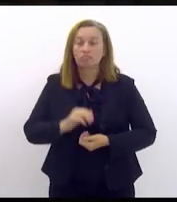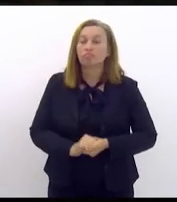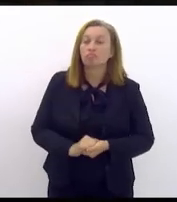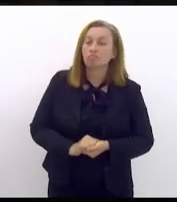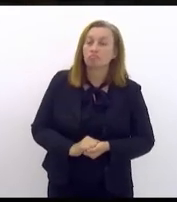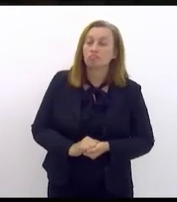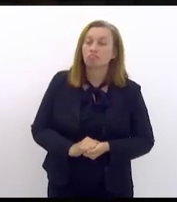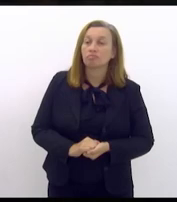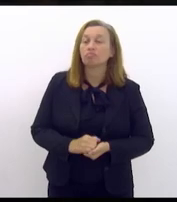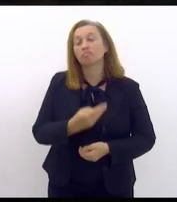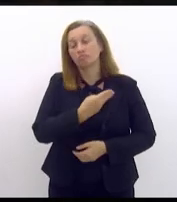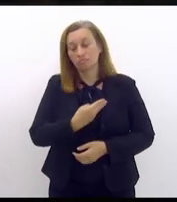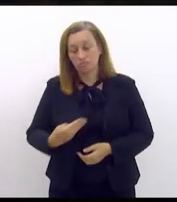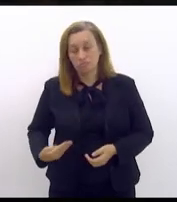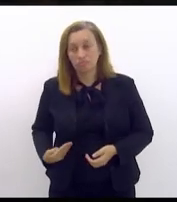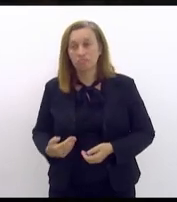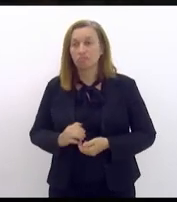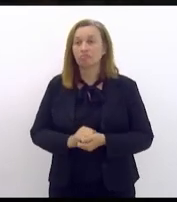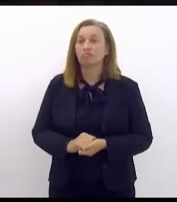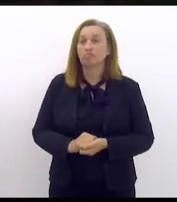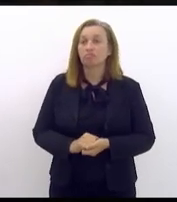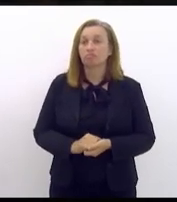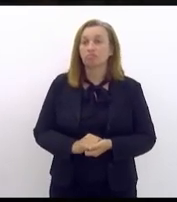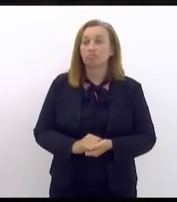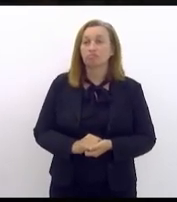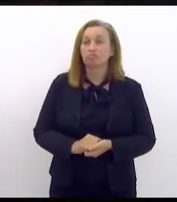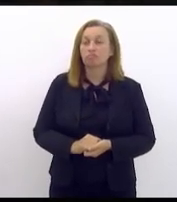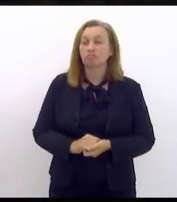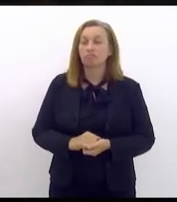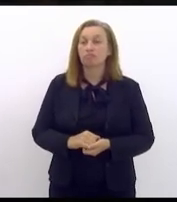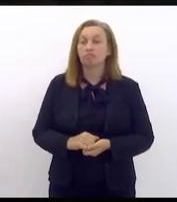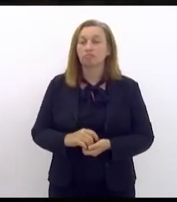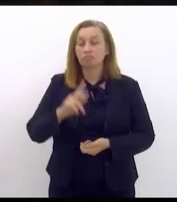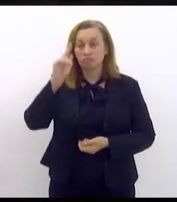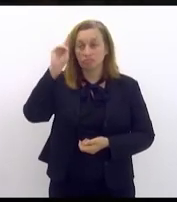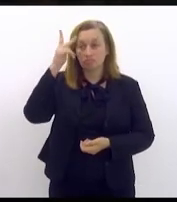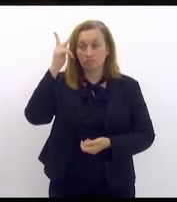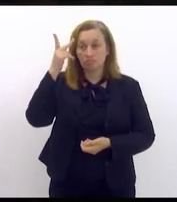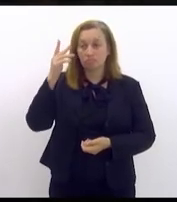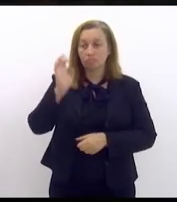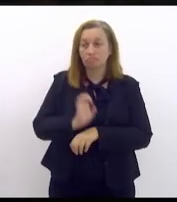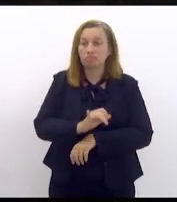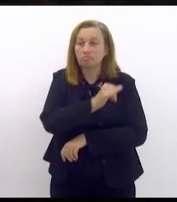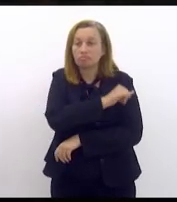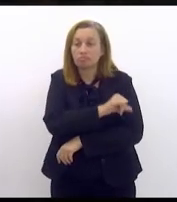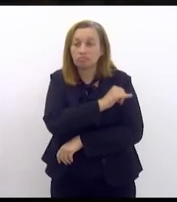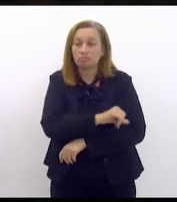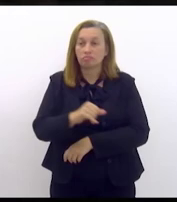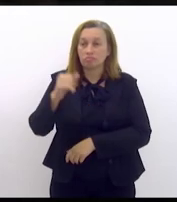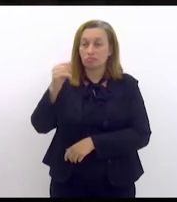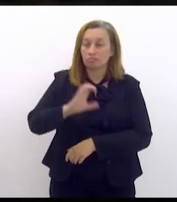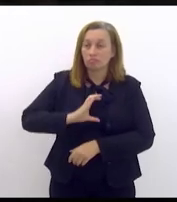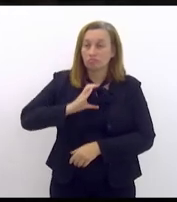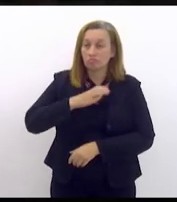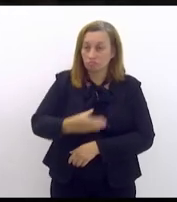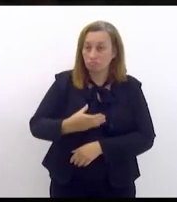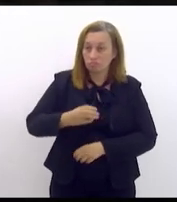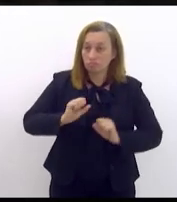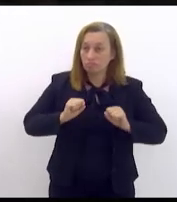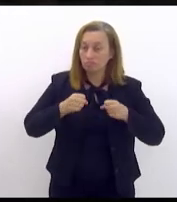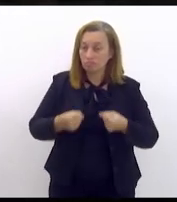poder ser um governo que inscreva-se na história do Estado do Rio de Janeiro como um governo que teve a coragem de